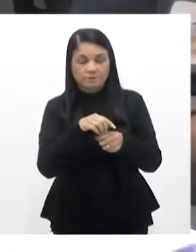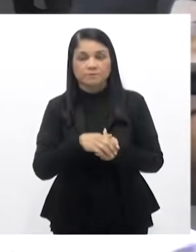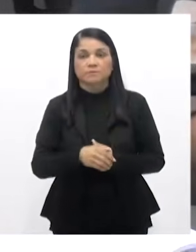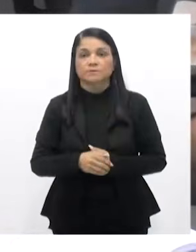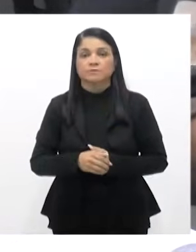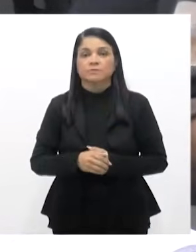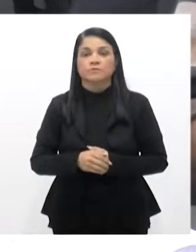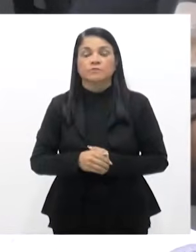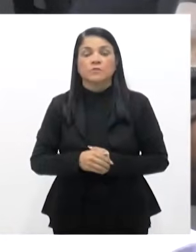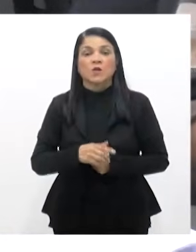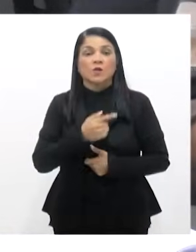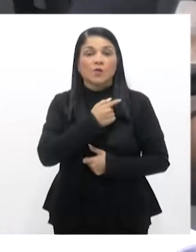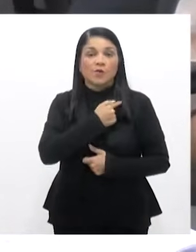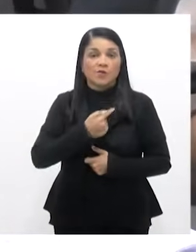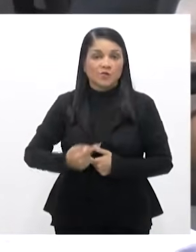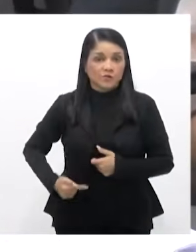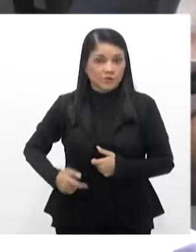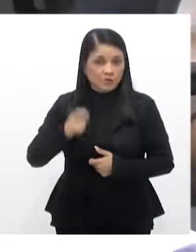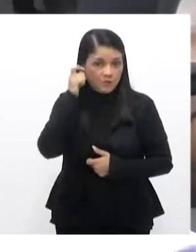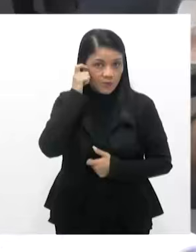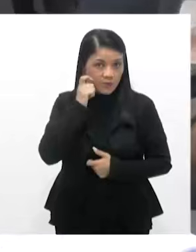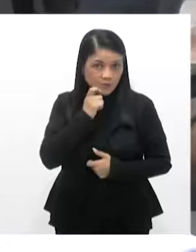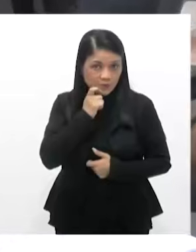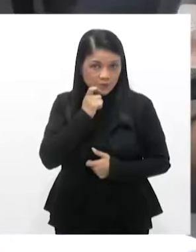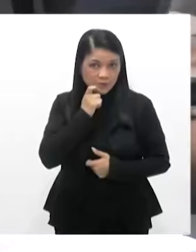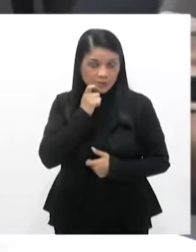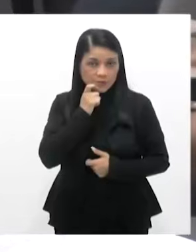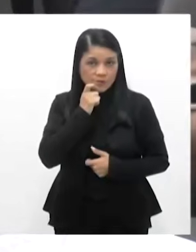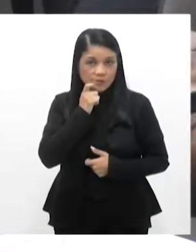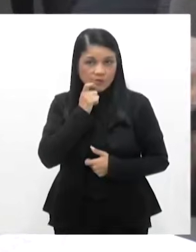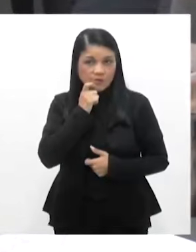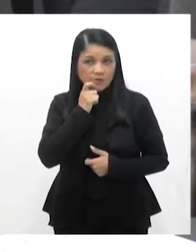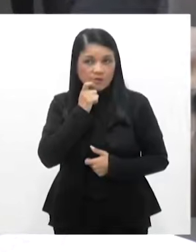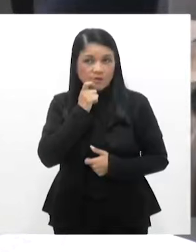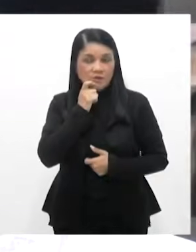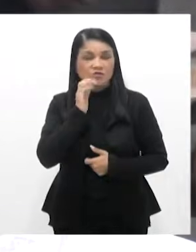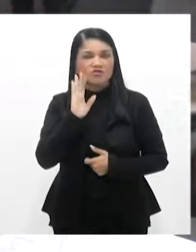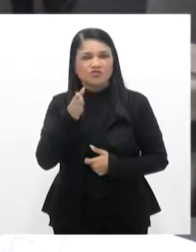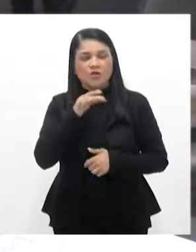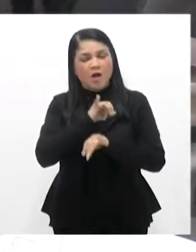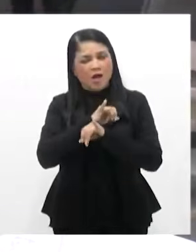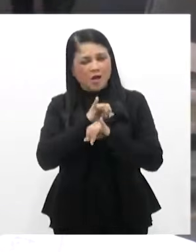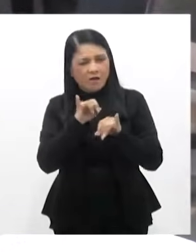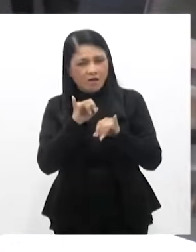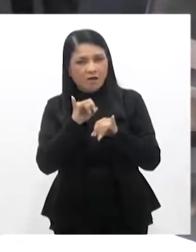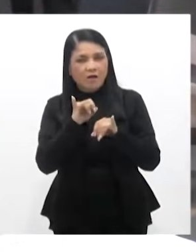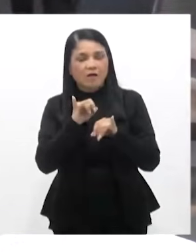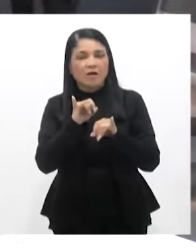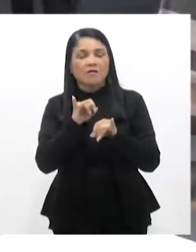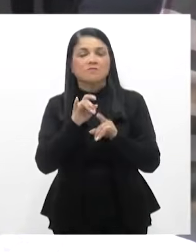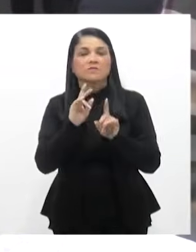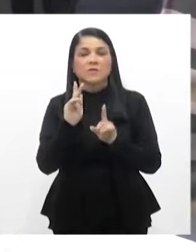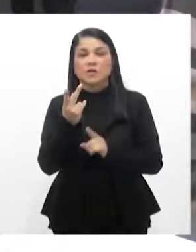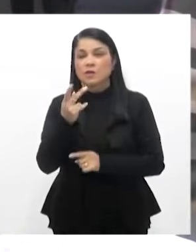o governador Cláudio Castro já aventava a hipótese de ser candidato ao Senado.